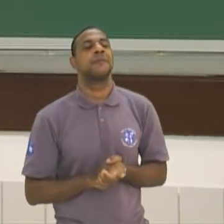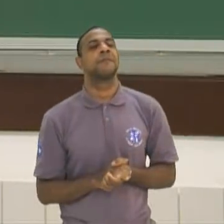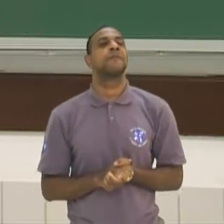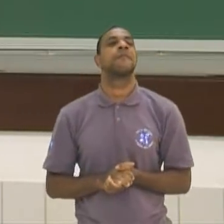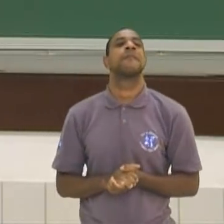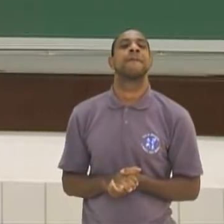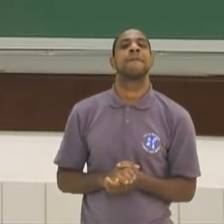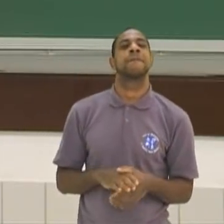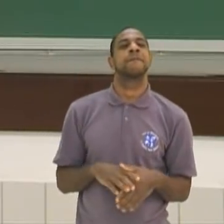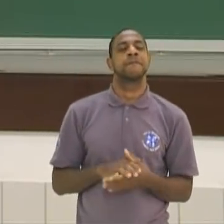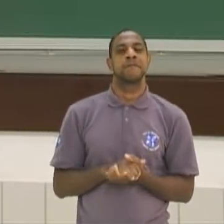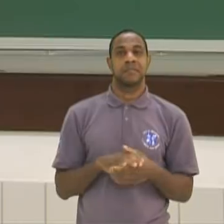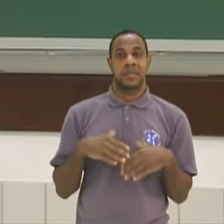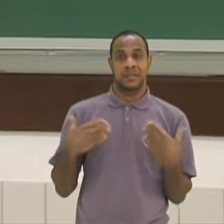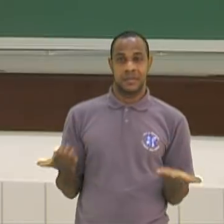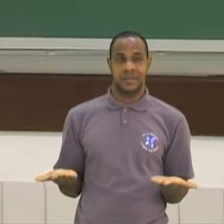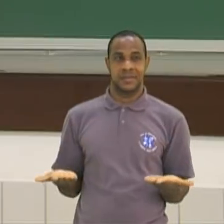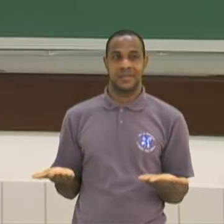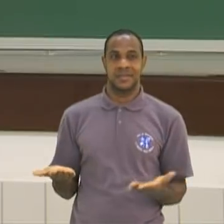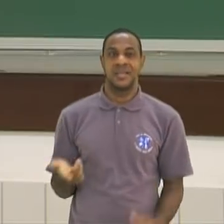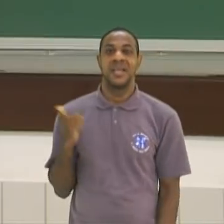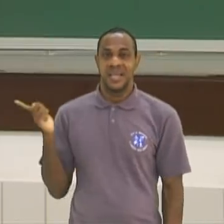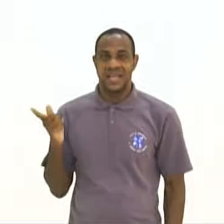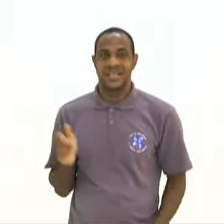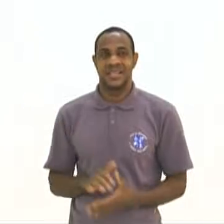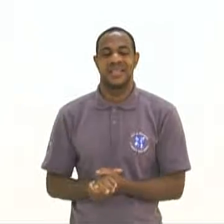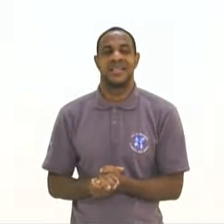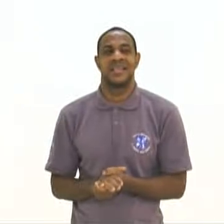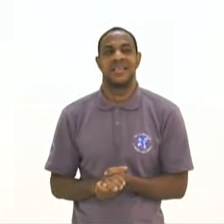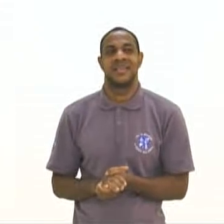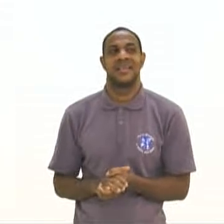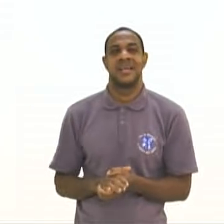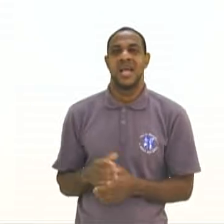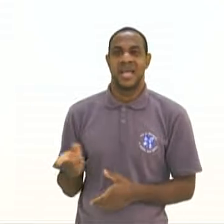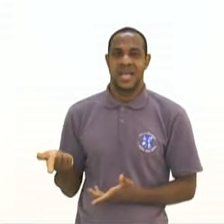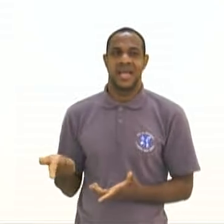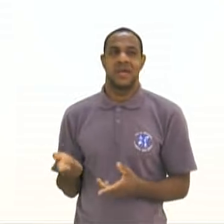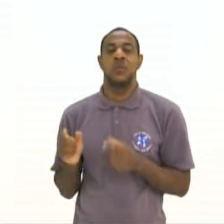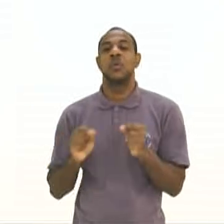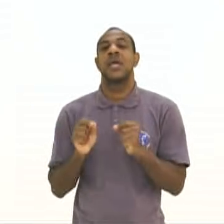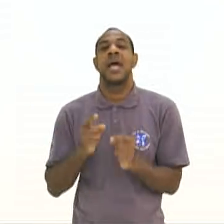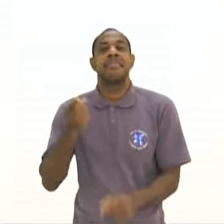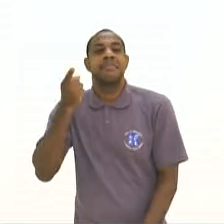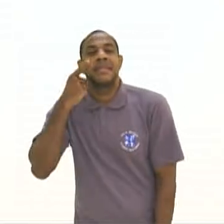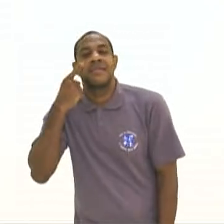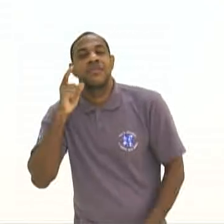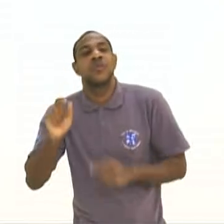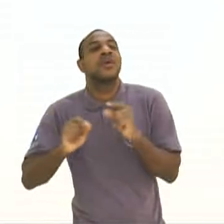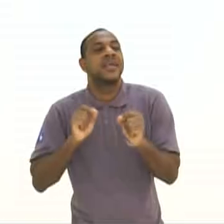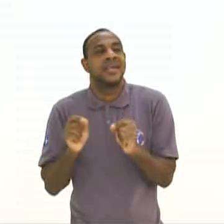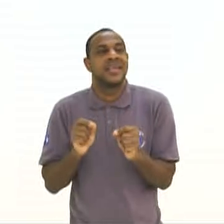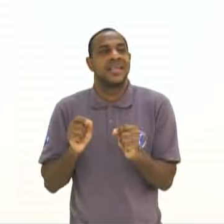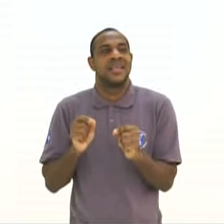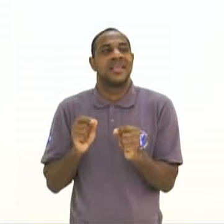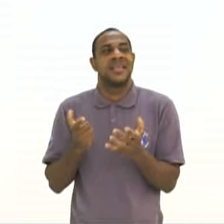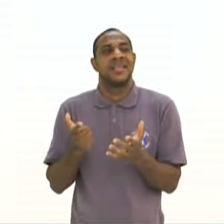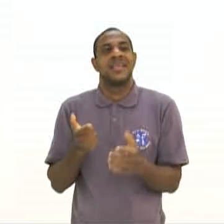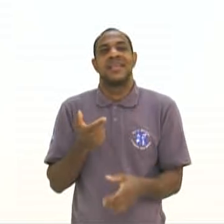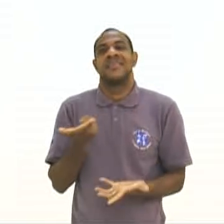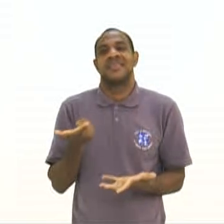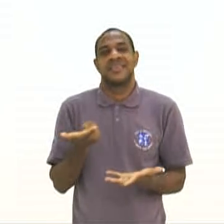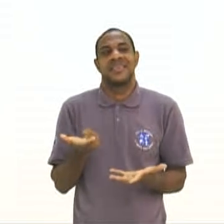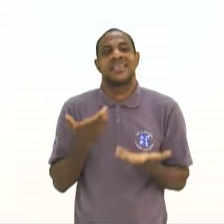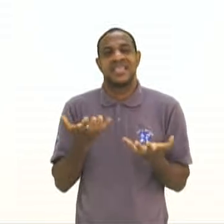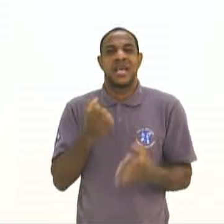locais. O ato terrorista mais conhecido foi a tentativa frustrada de criar pânico